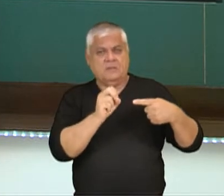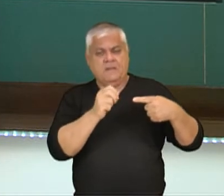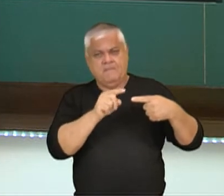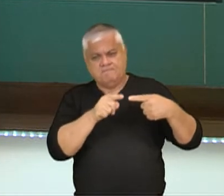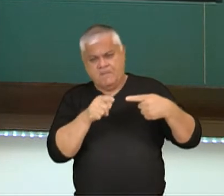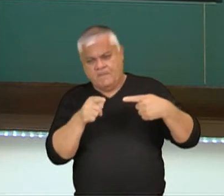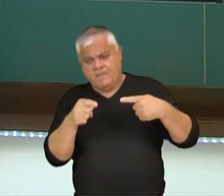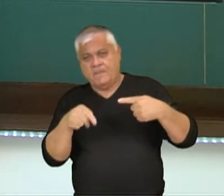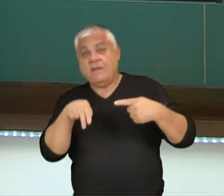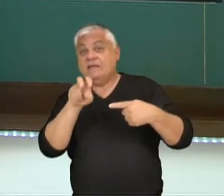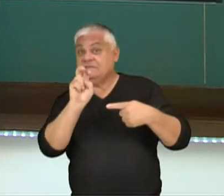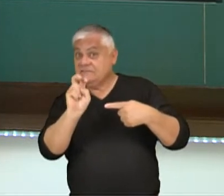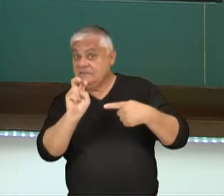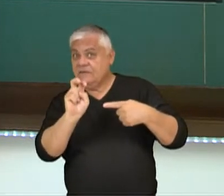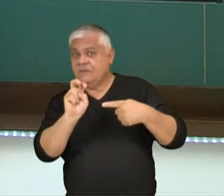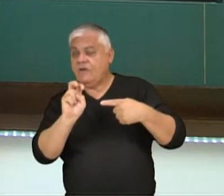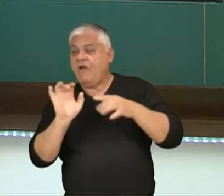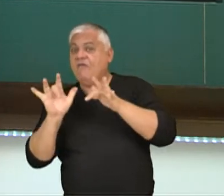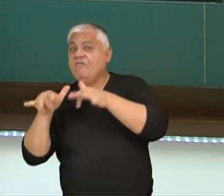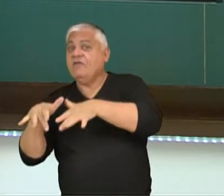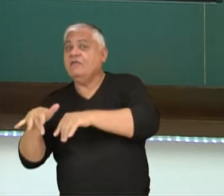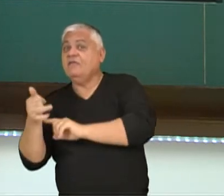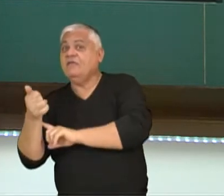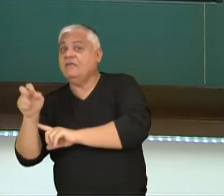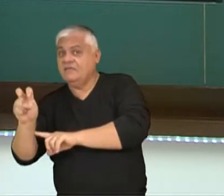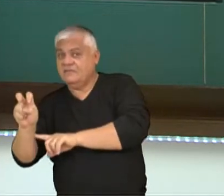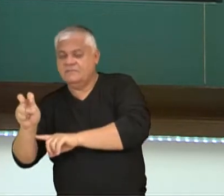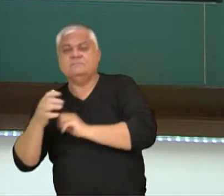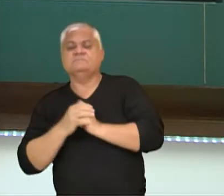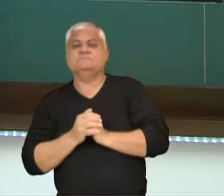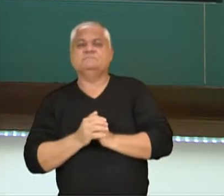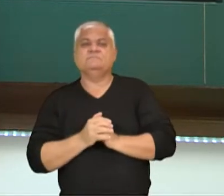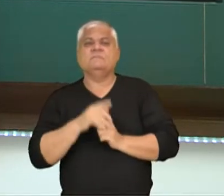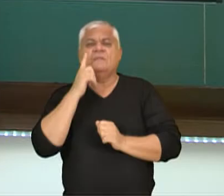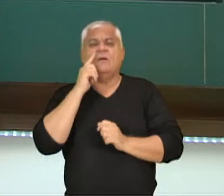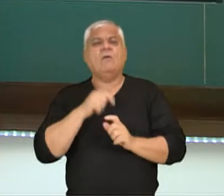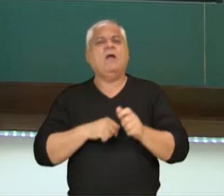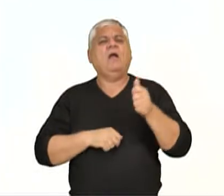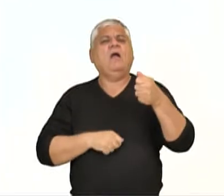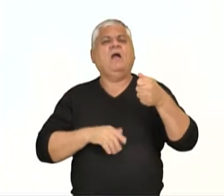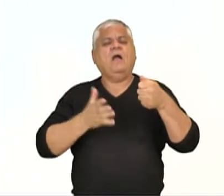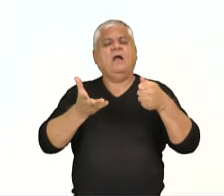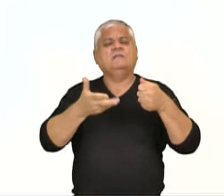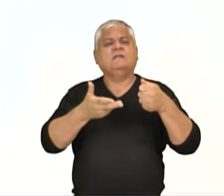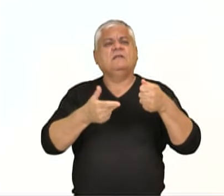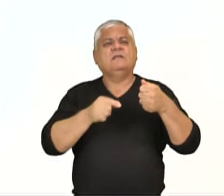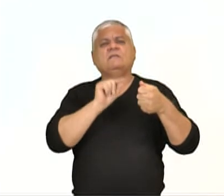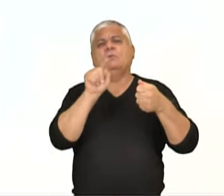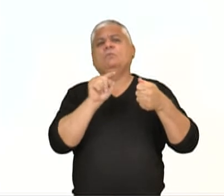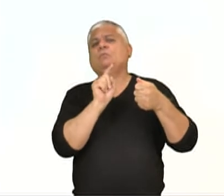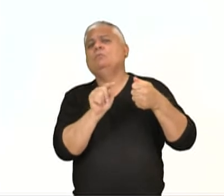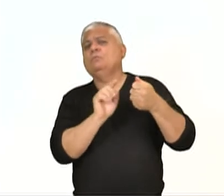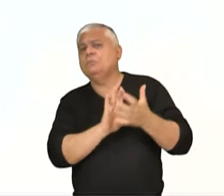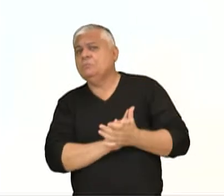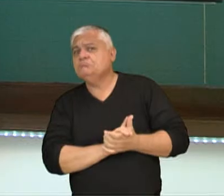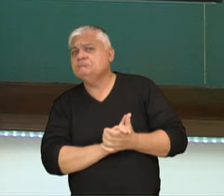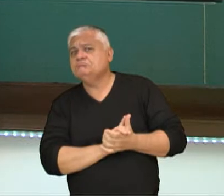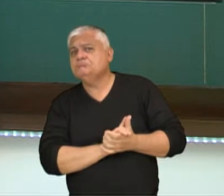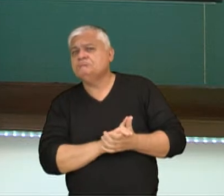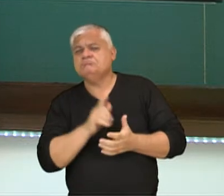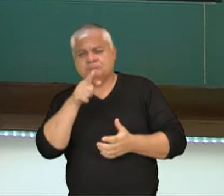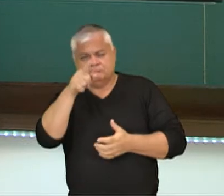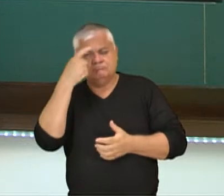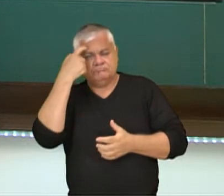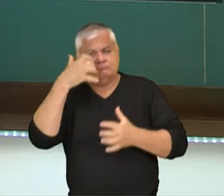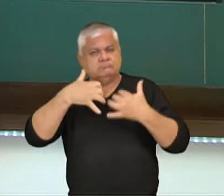vai com 15. Aí ele fala o seguinte, a aceleração desse movimento pessoal, faça esse